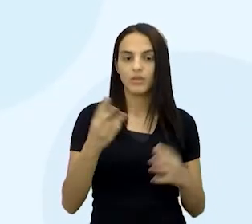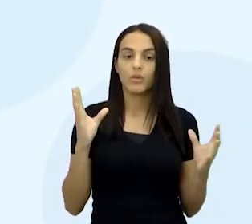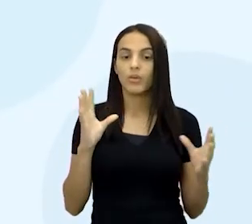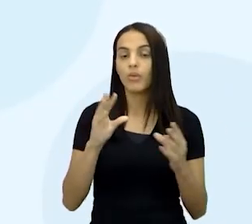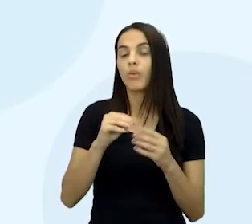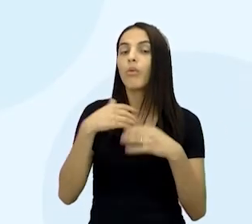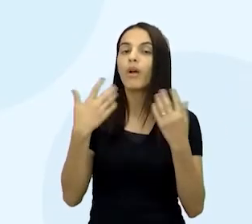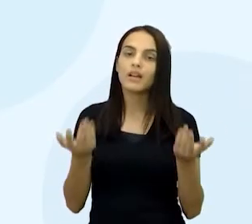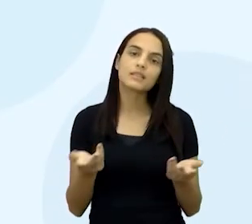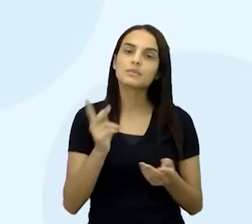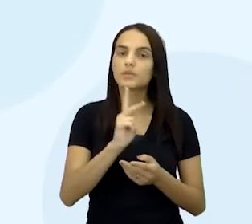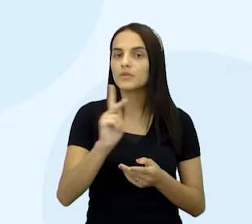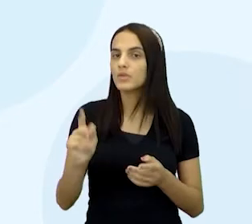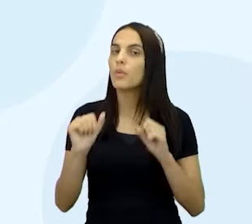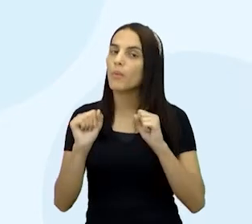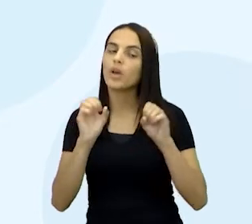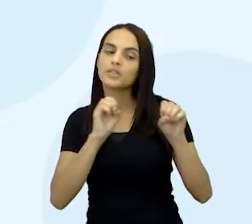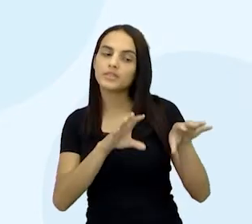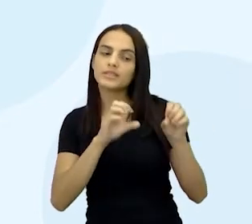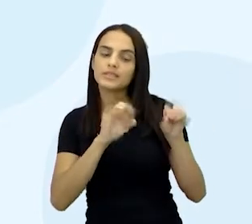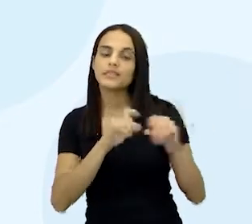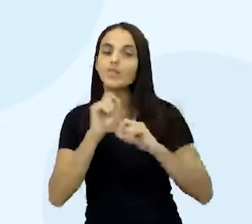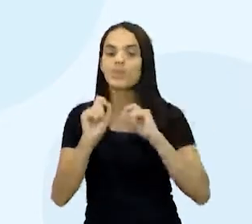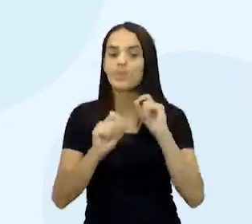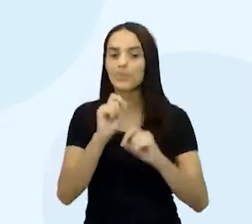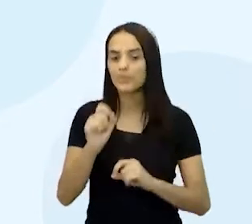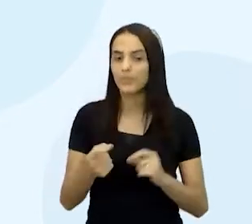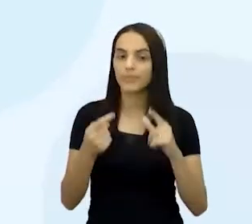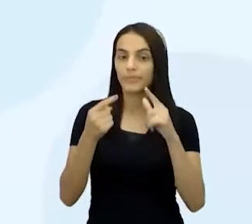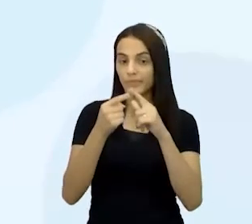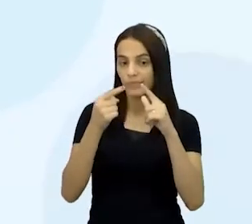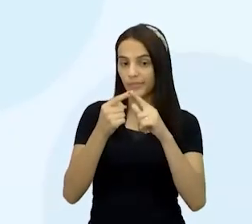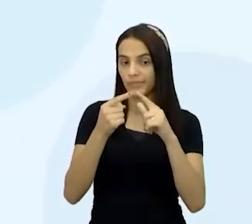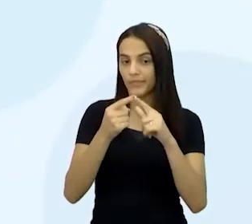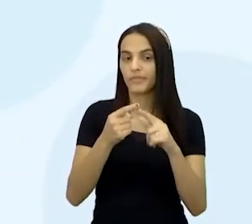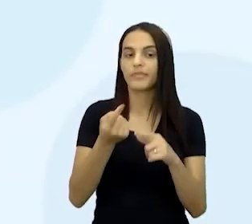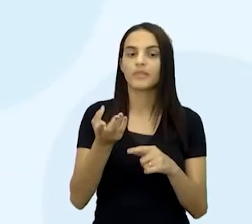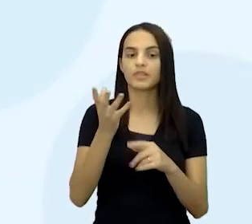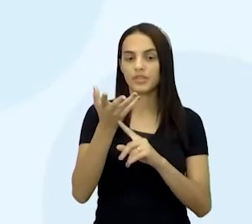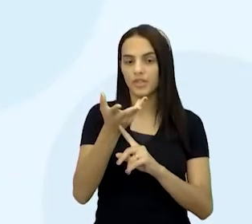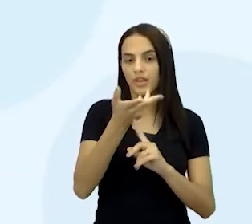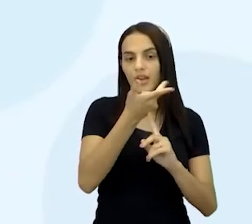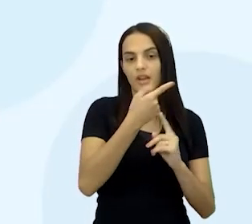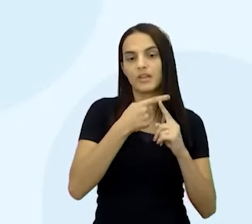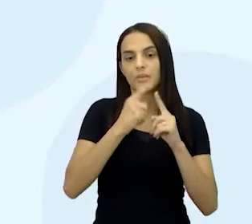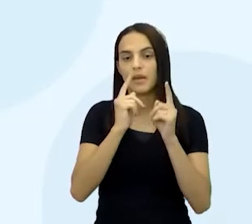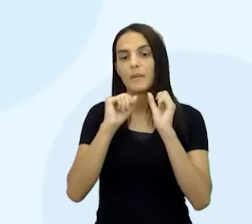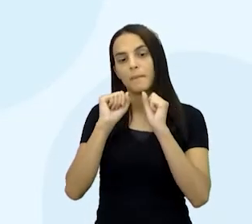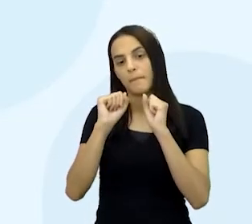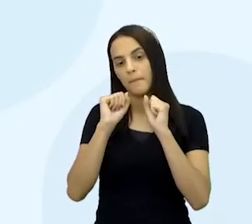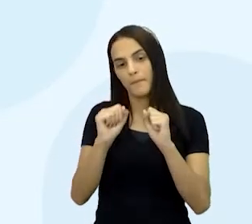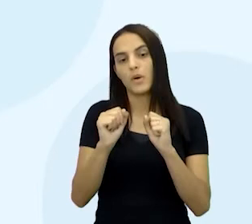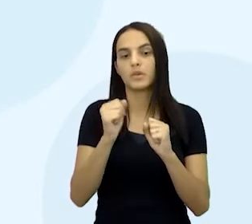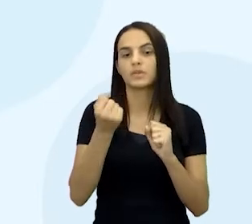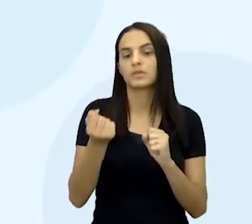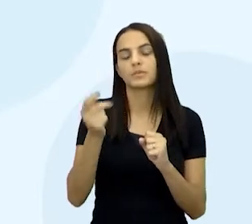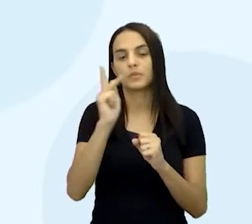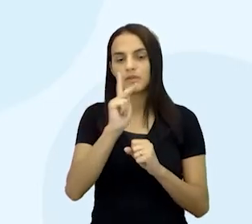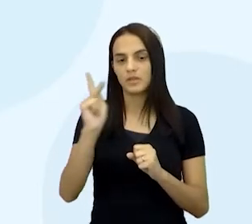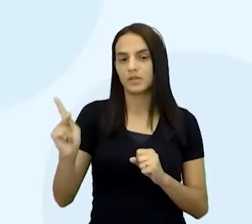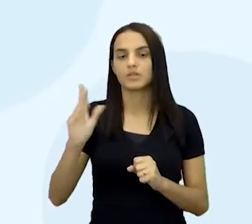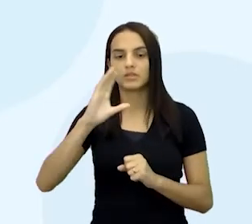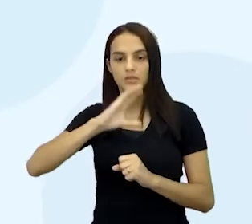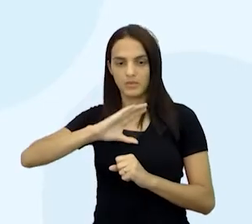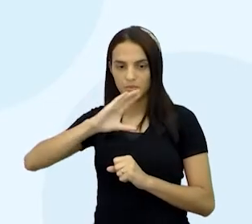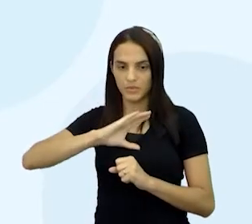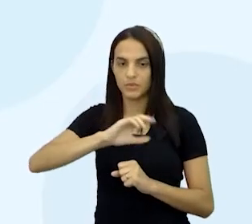podem ministrar esse componente? A gente tem aí, como de costume, o professor de arte, mas pode ser que, de acordo com a sua realidade escolar, você tenha